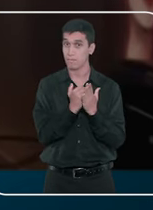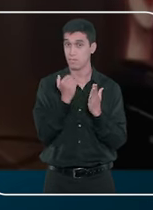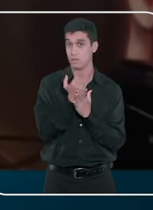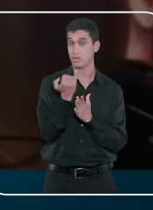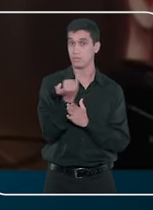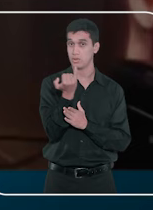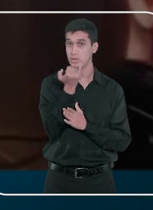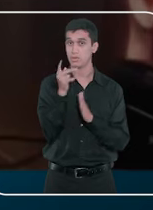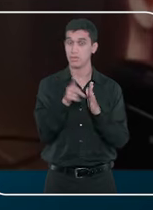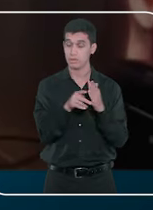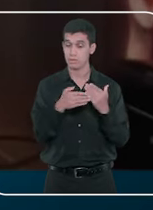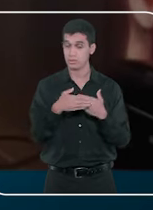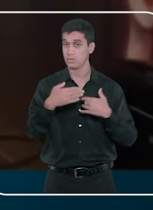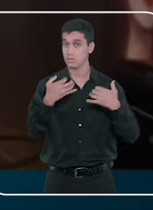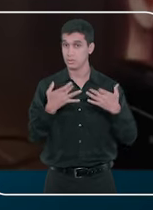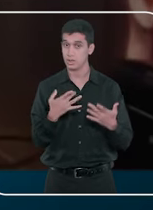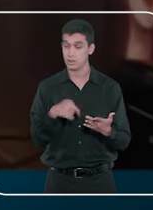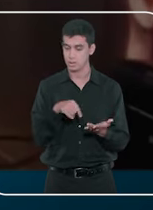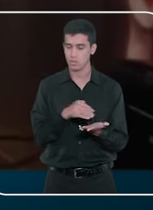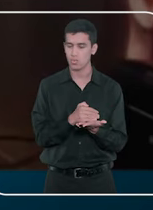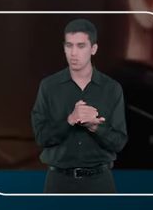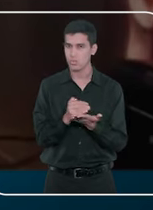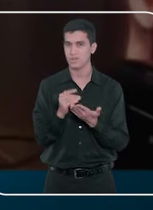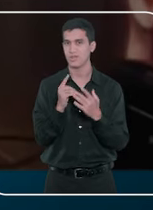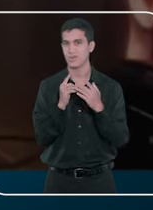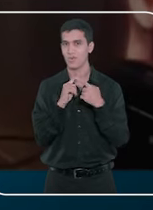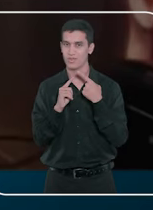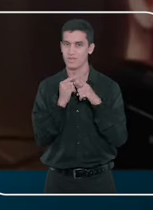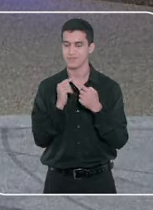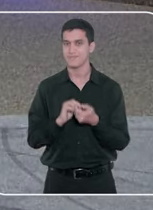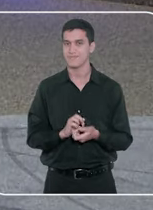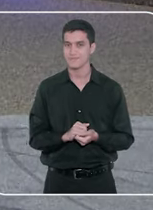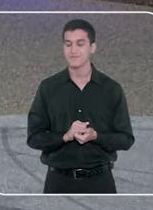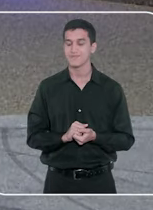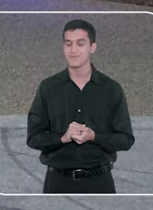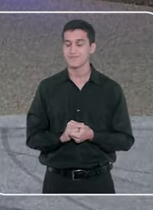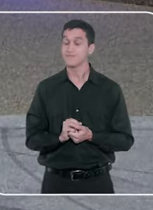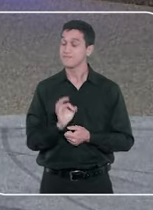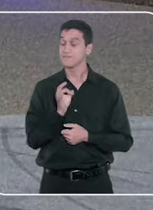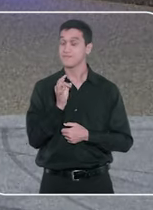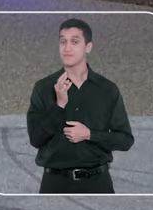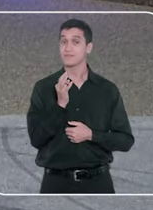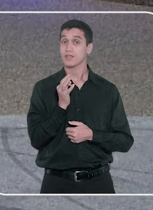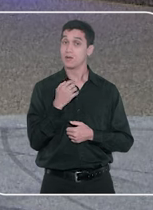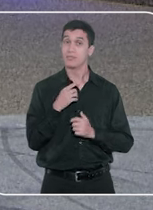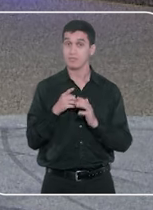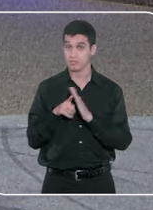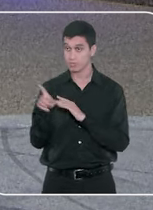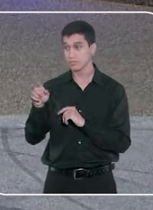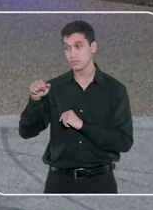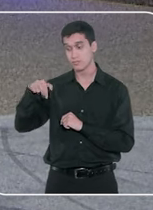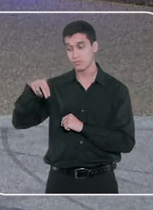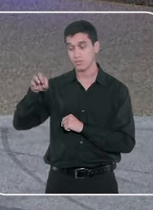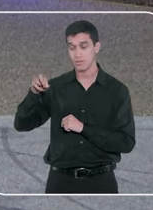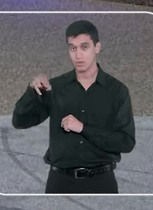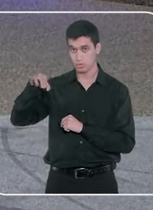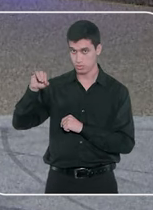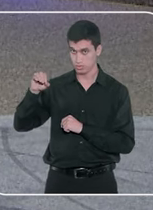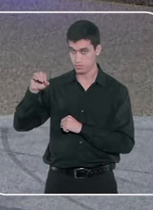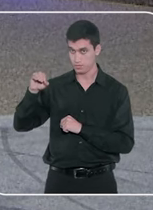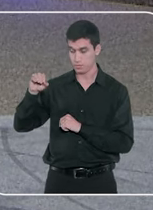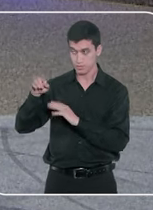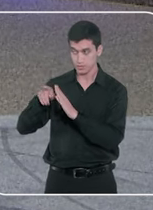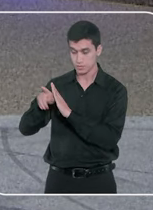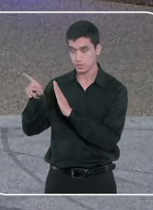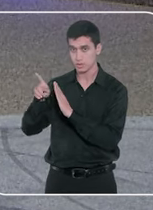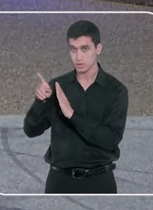relevantes para se tratar nesse início de conversa. Uhum. Agora, professor Sutzberger, como eu mencionei, né, antes a